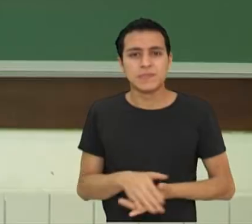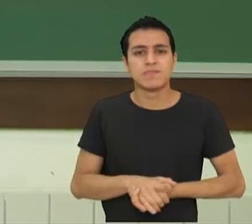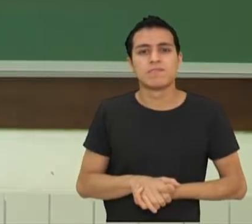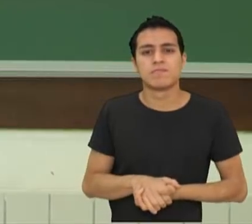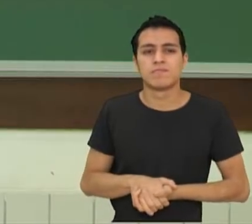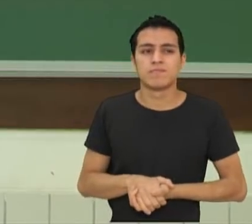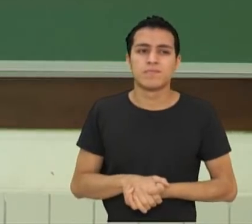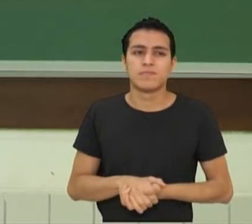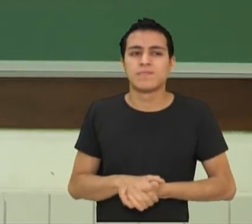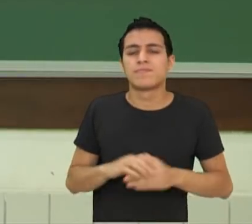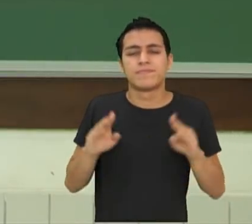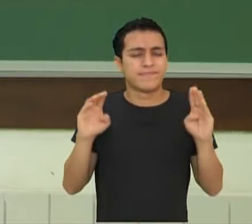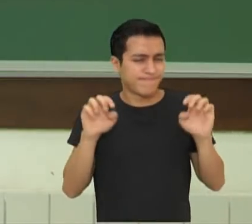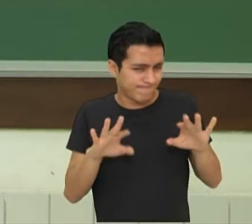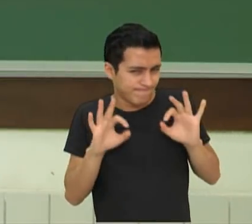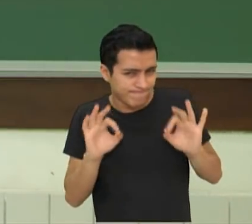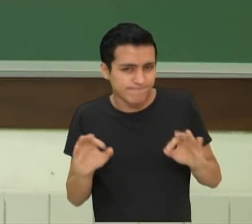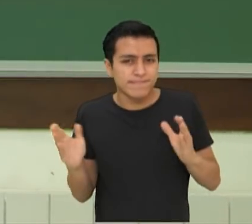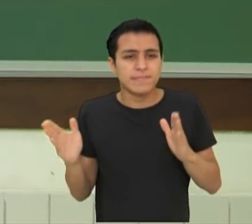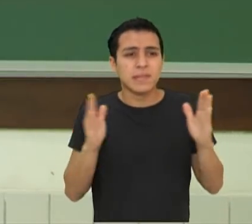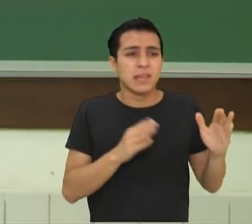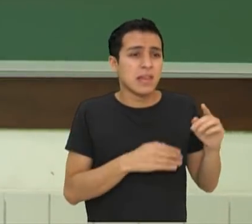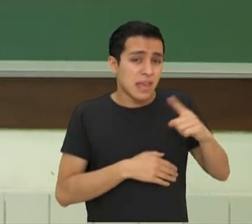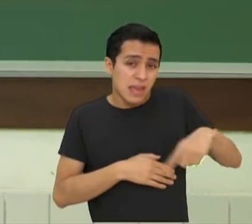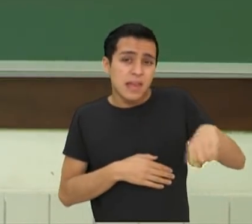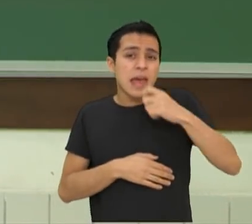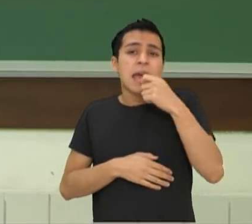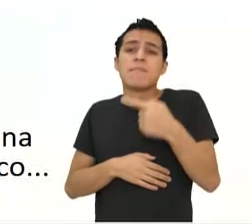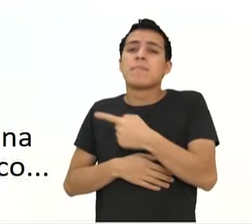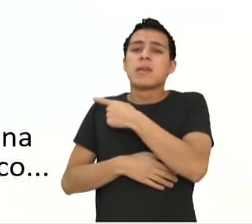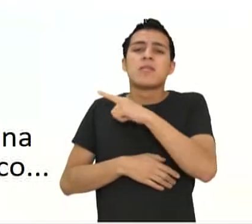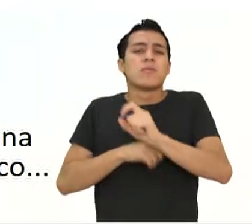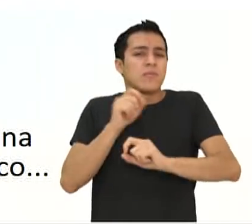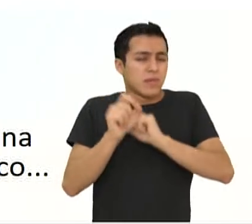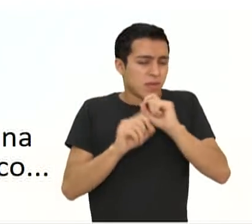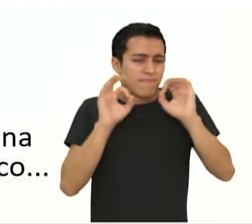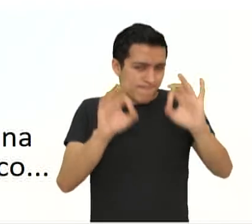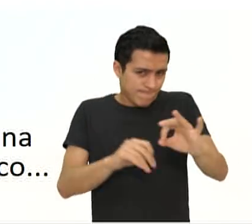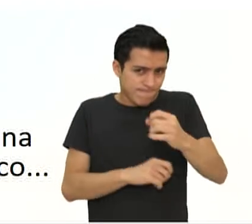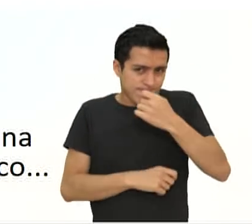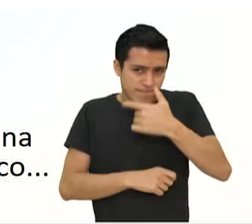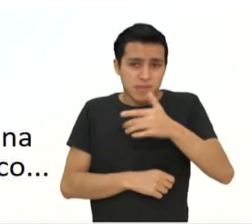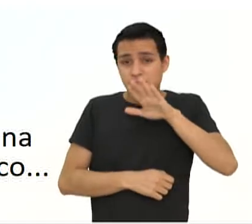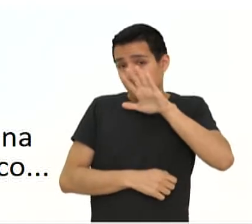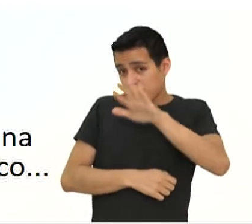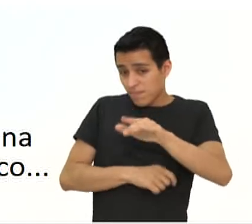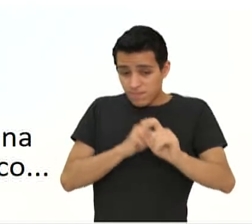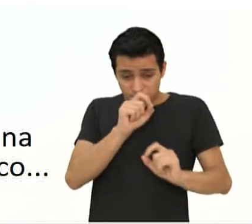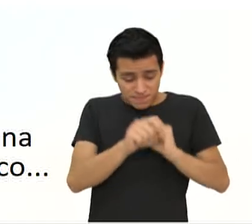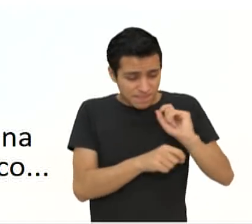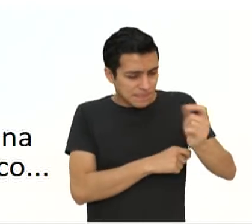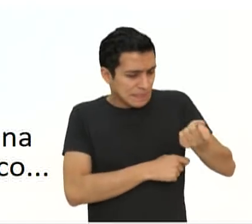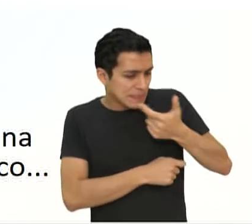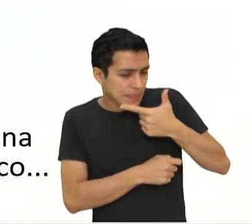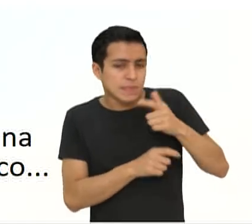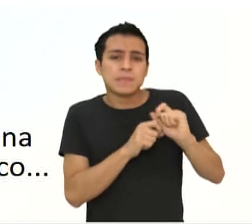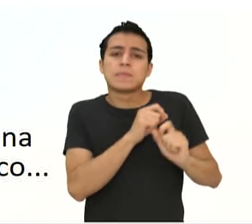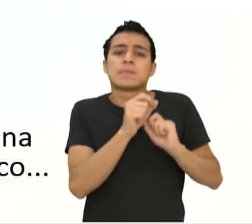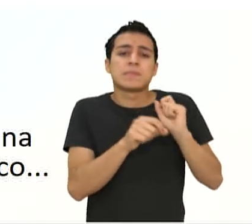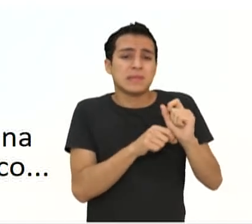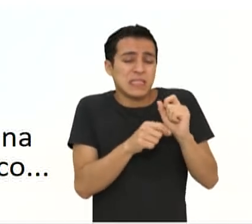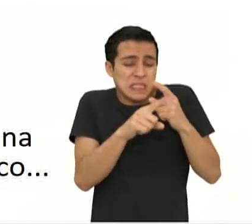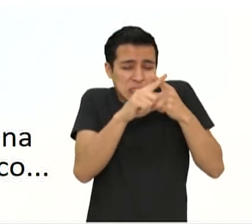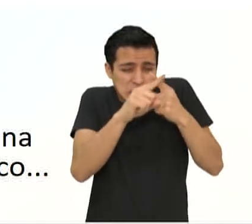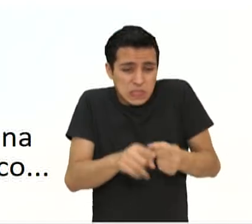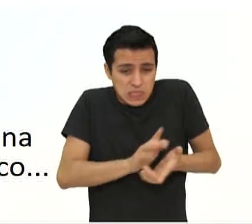pessoal. Muito bem. Então, os antibióticos são remédios. Só que como eles são remédios que